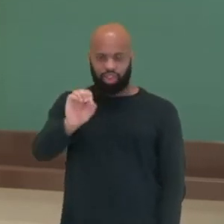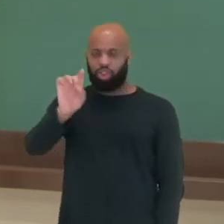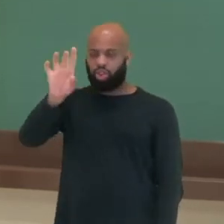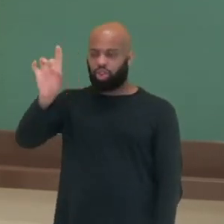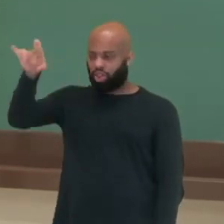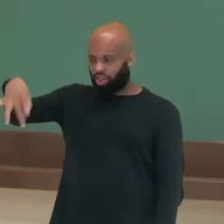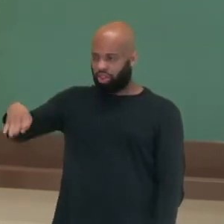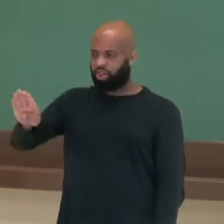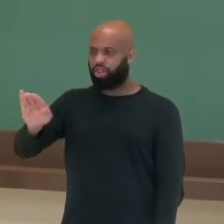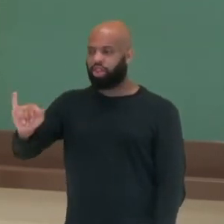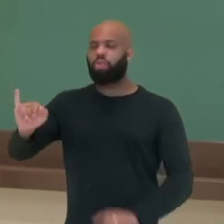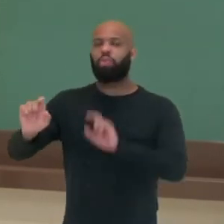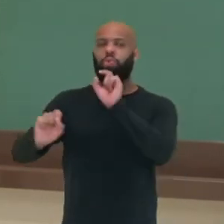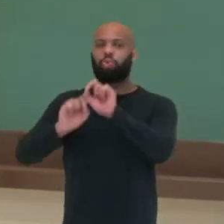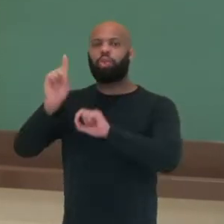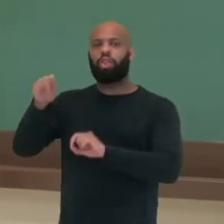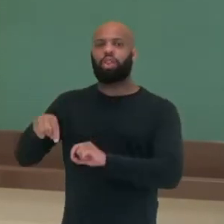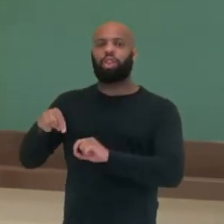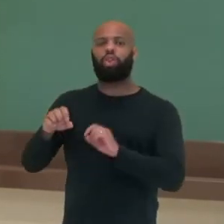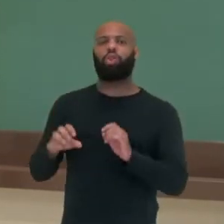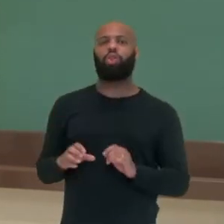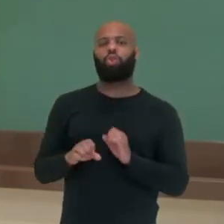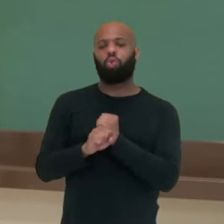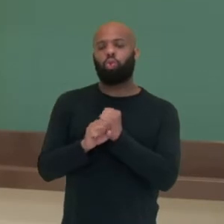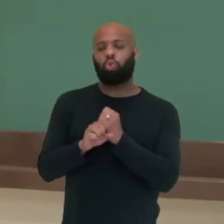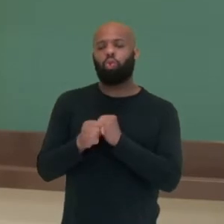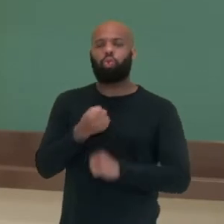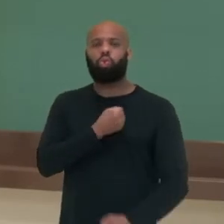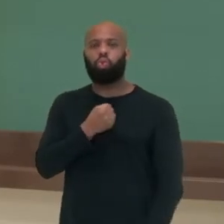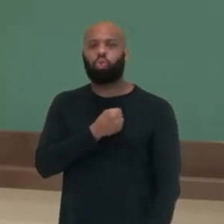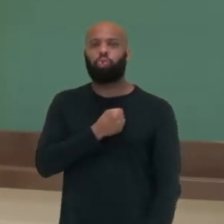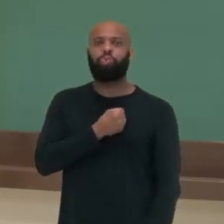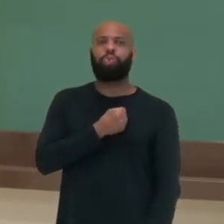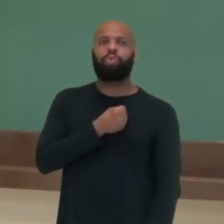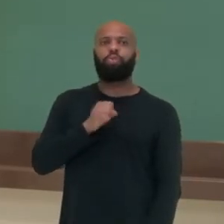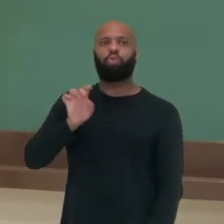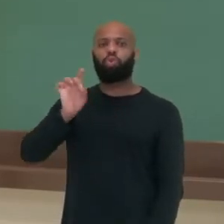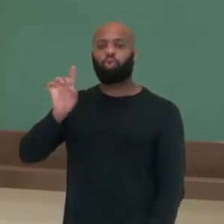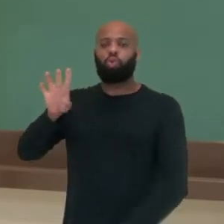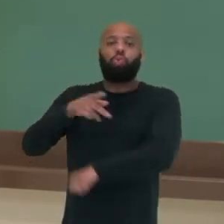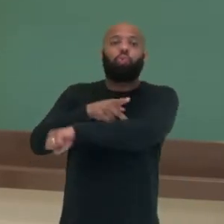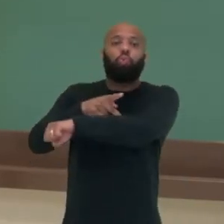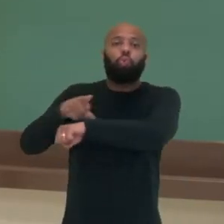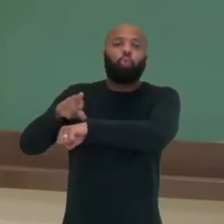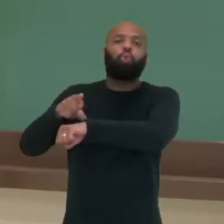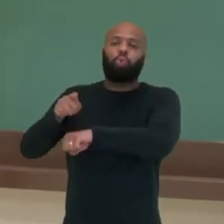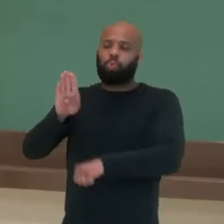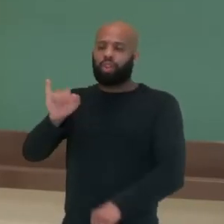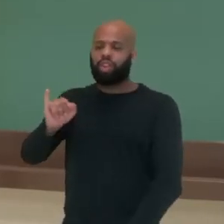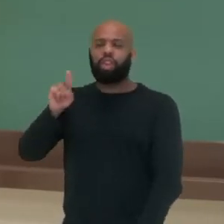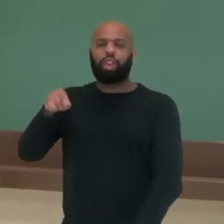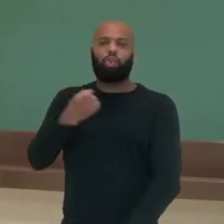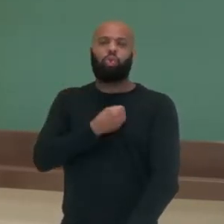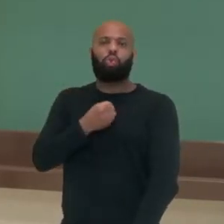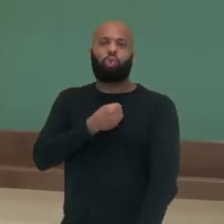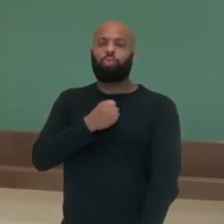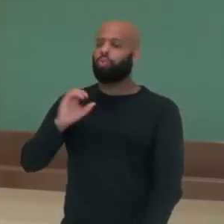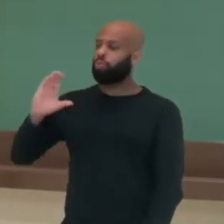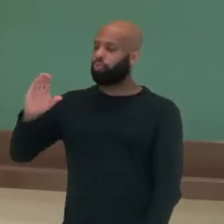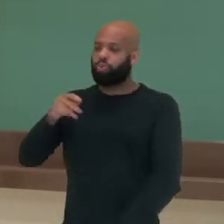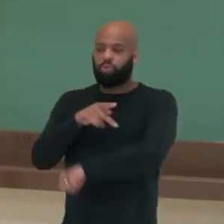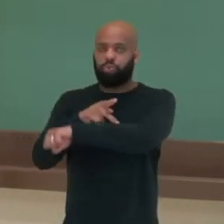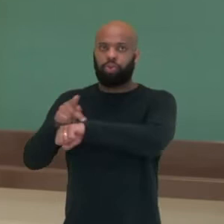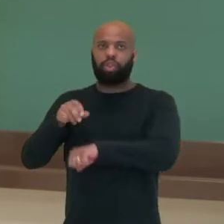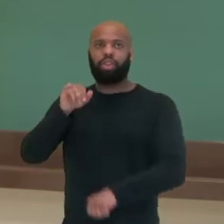número complexo é apenas a parte do número complexo, né? E se o B for zero, somente vai